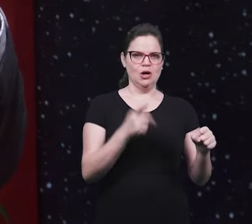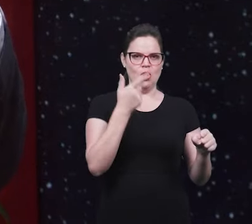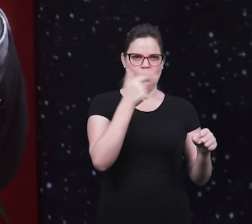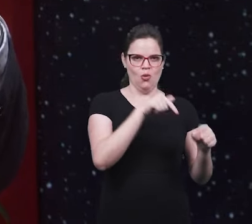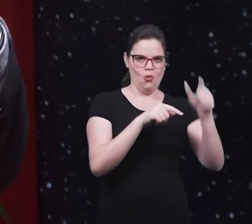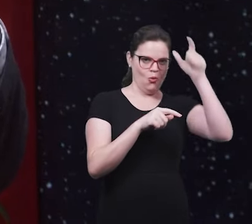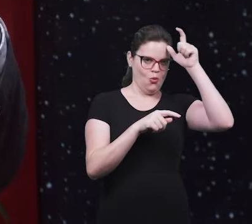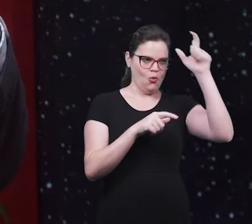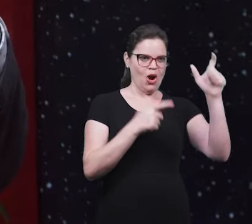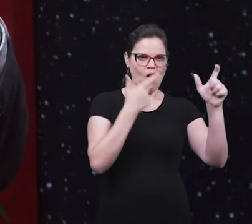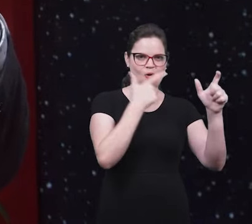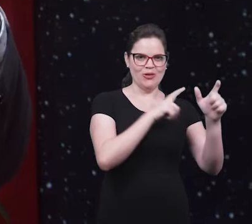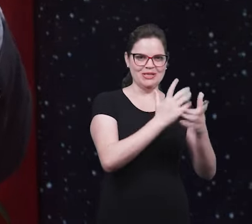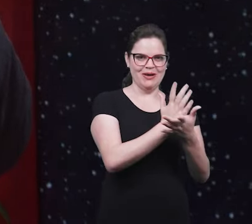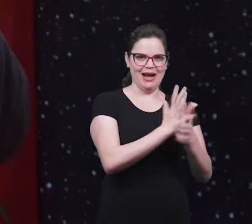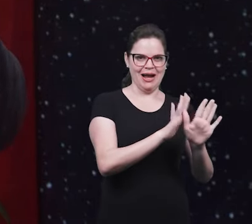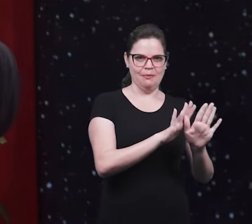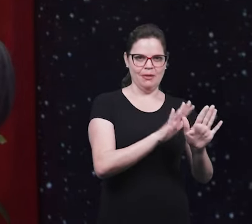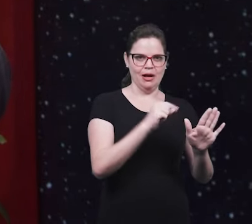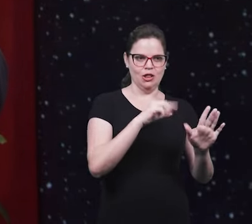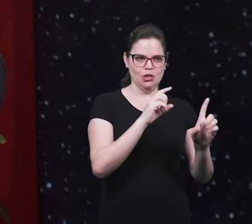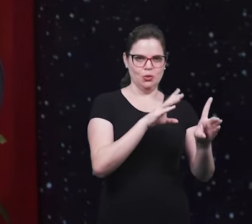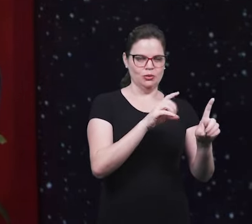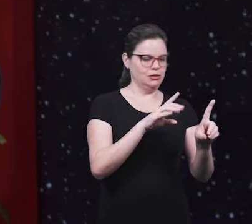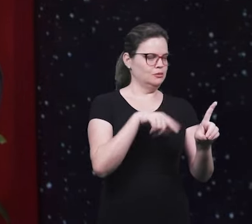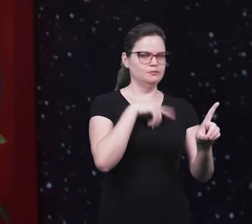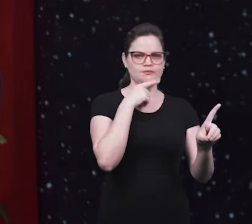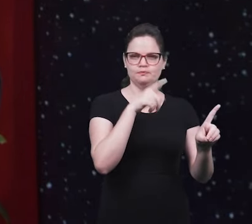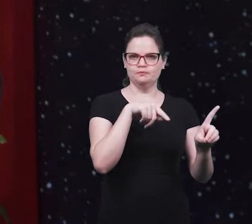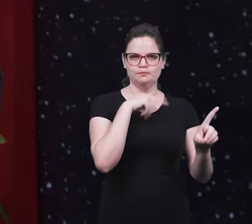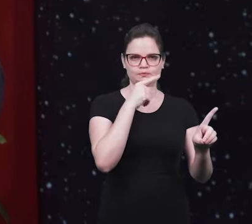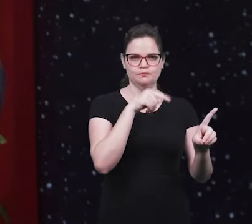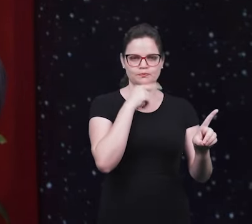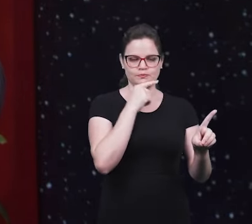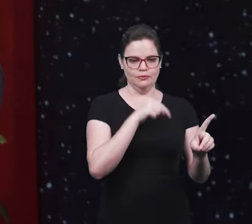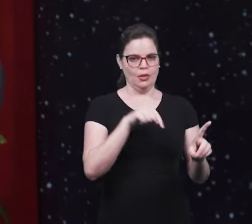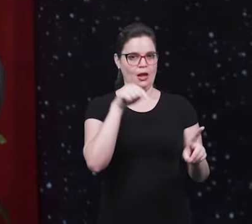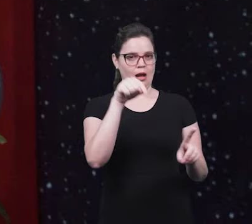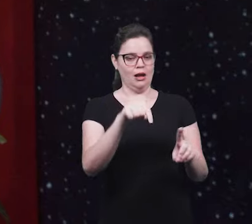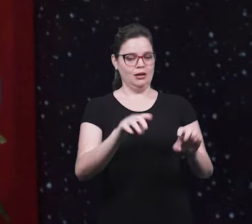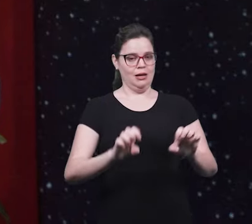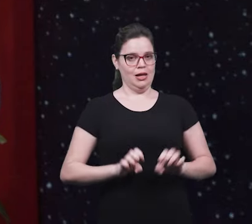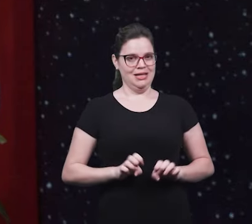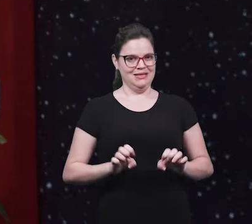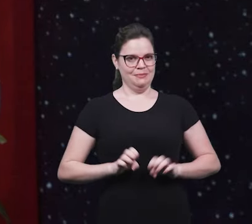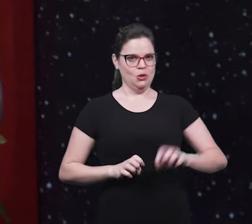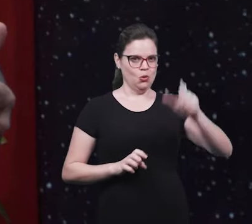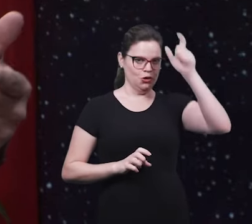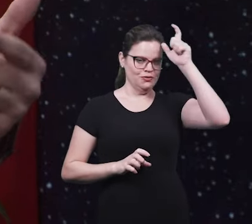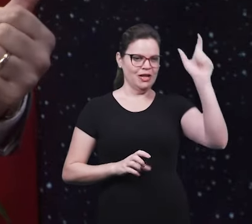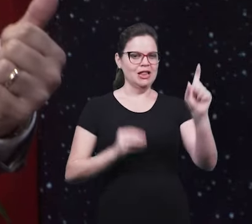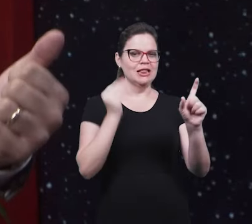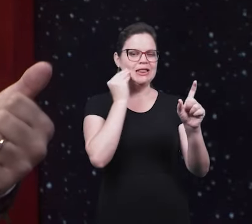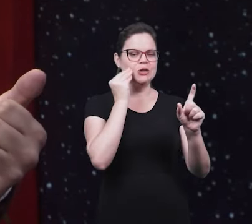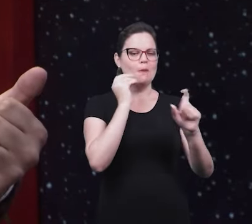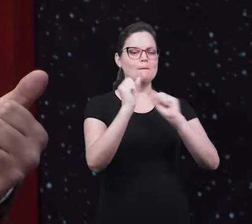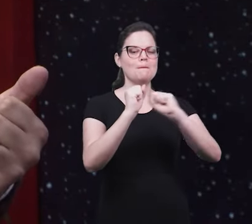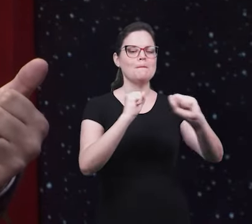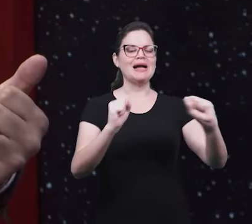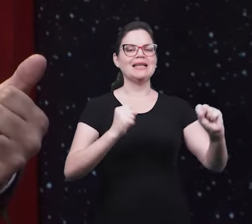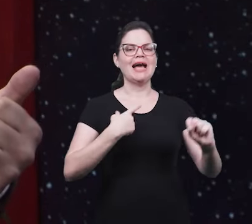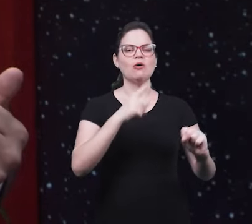a doutrina em Éfeso. O adversário não conseguiu calar a mensagem do Espírito Santo em